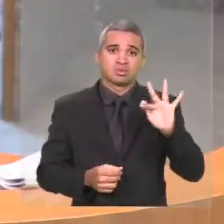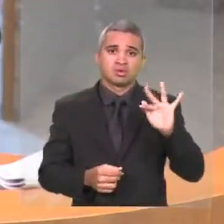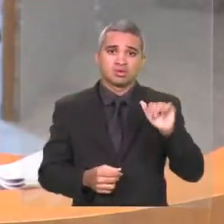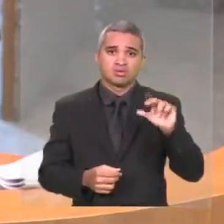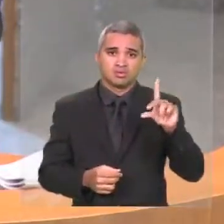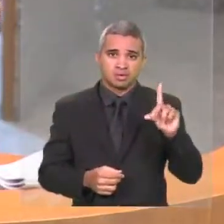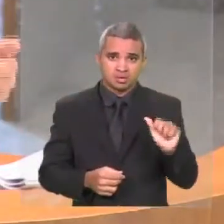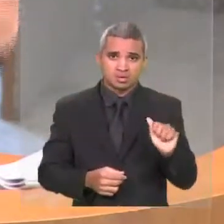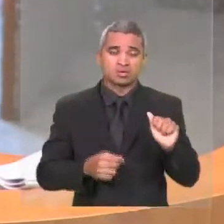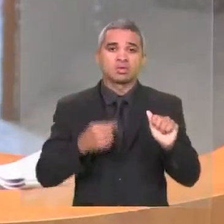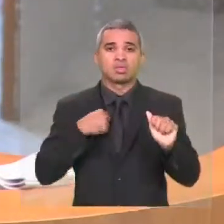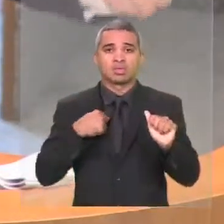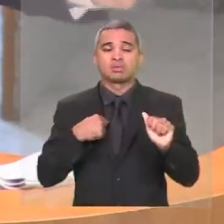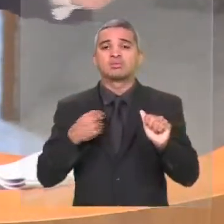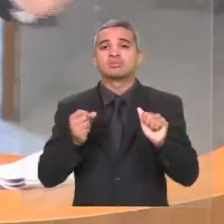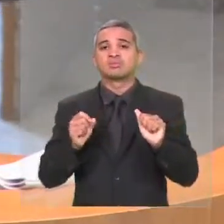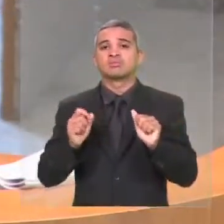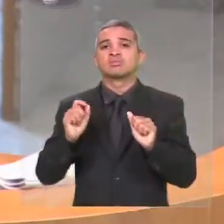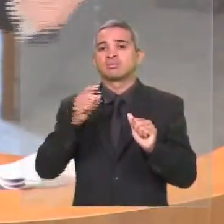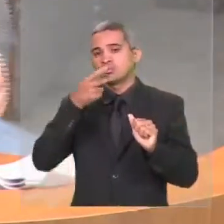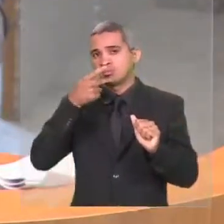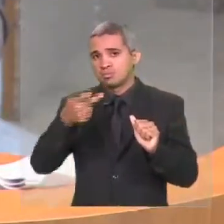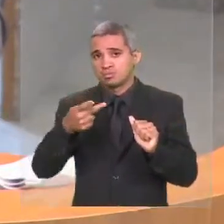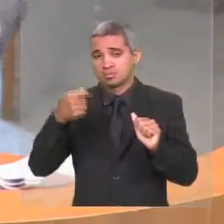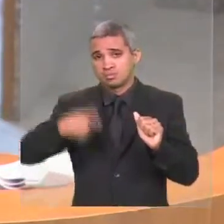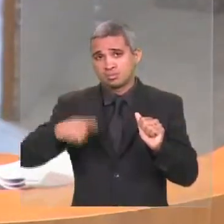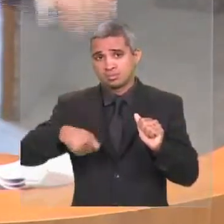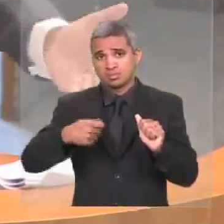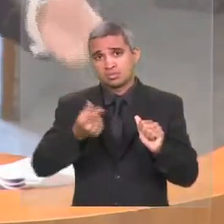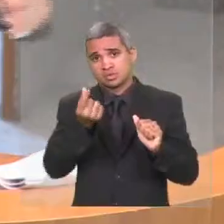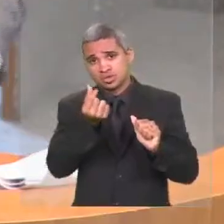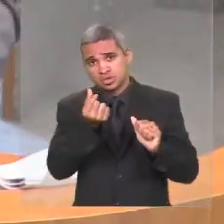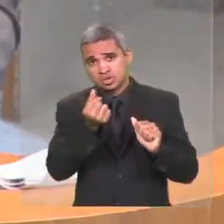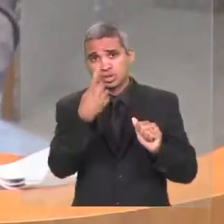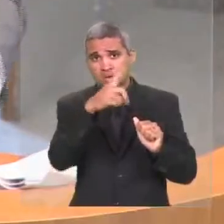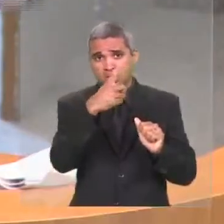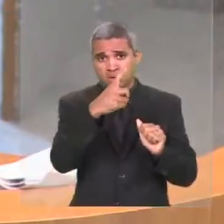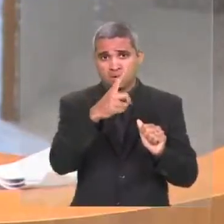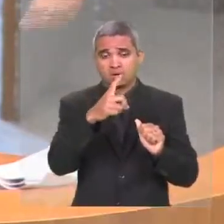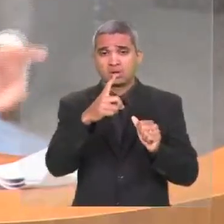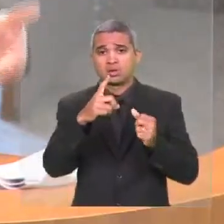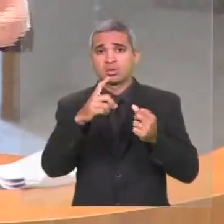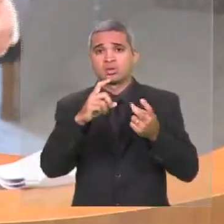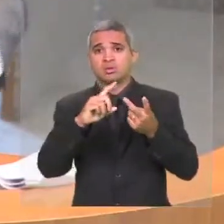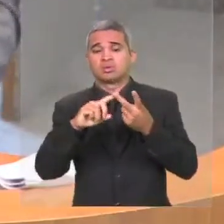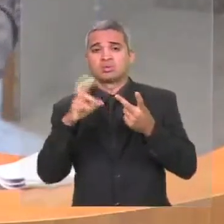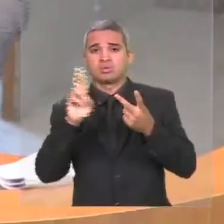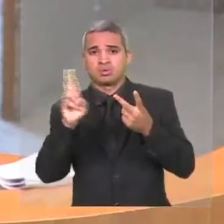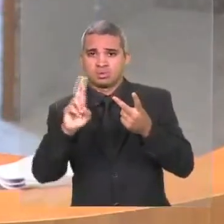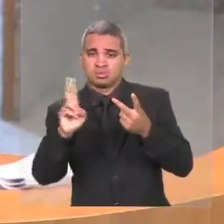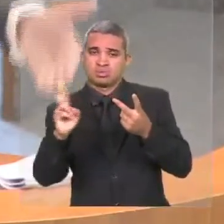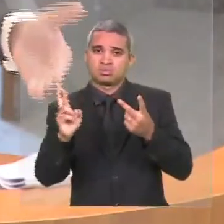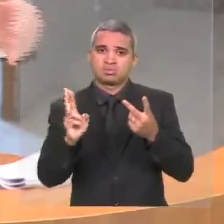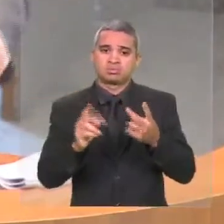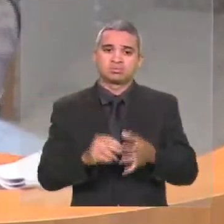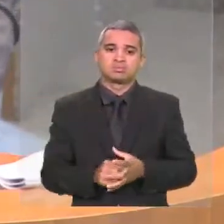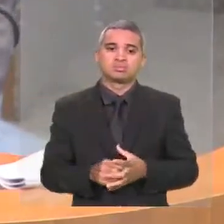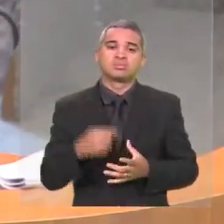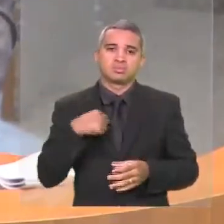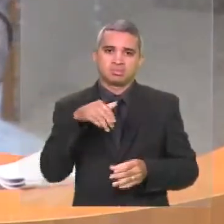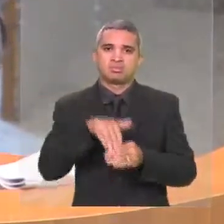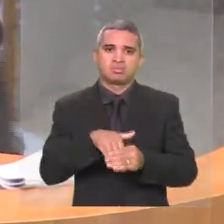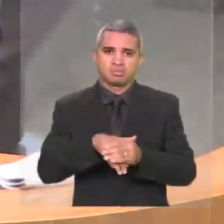ser aplicado. E o mais grave, você tem que ter uma lei específica para conseguir um empréstimo e para mostrar